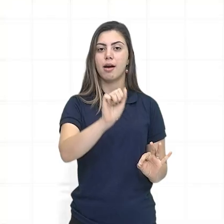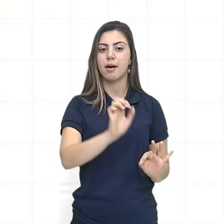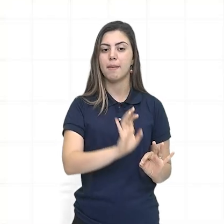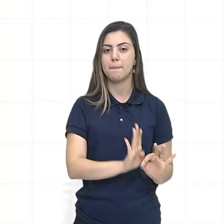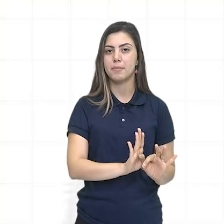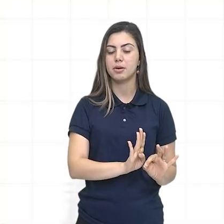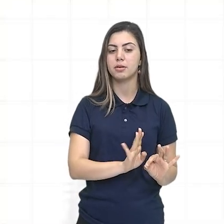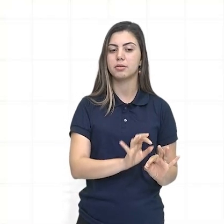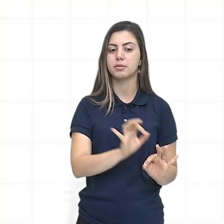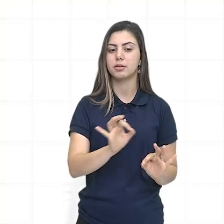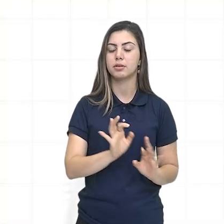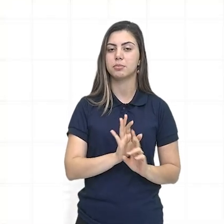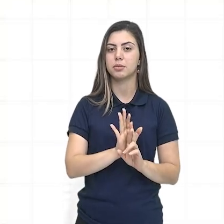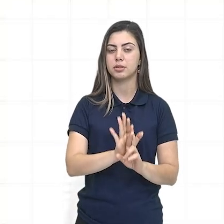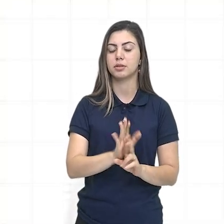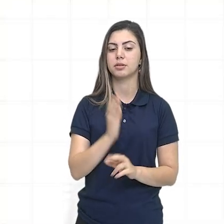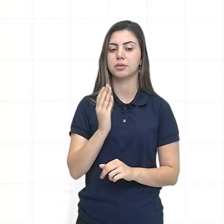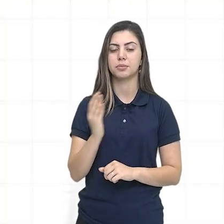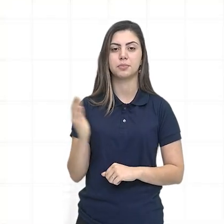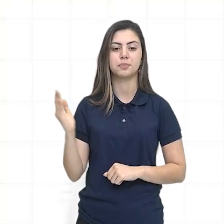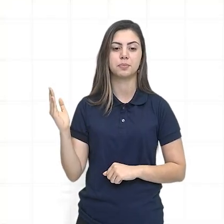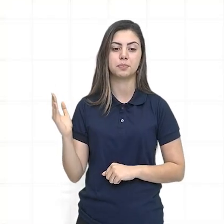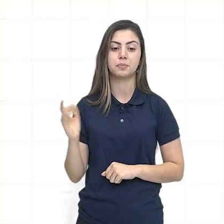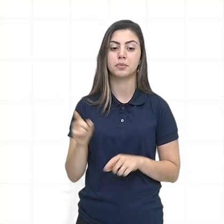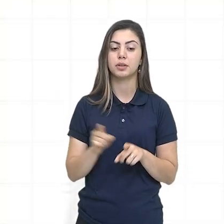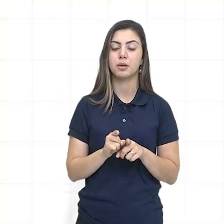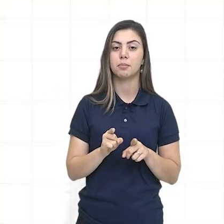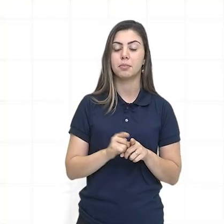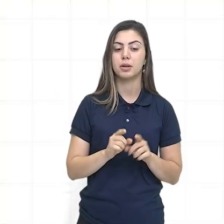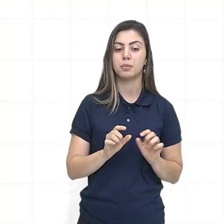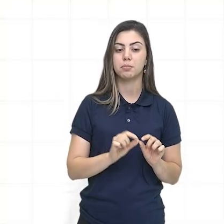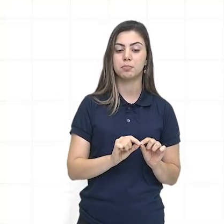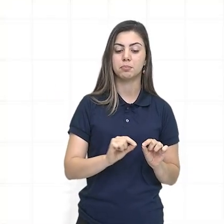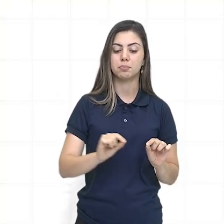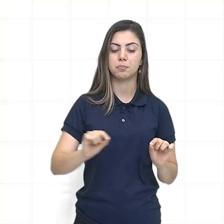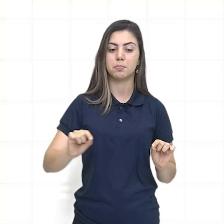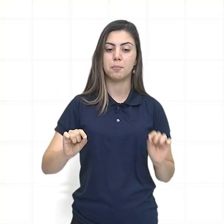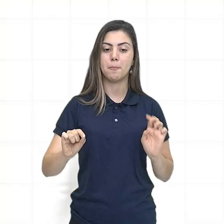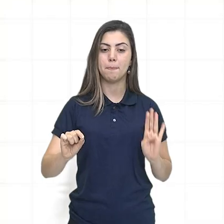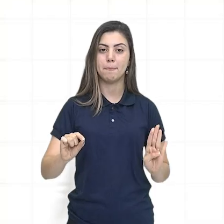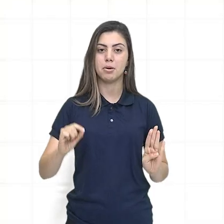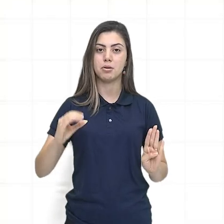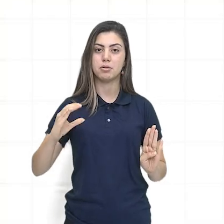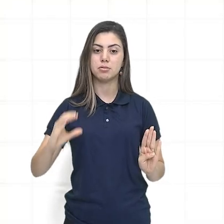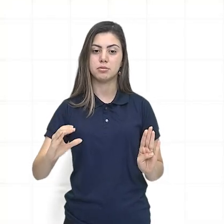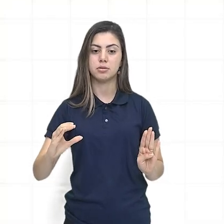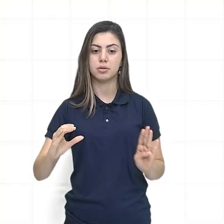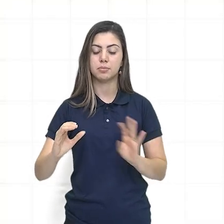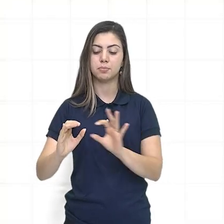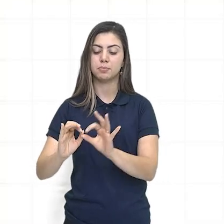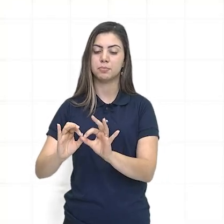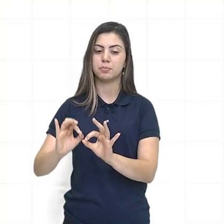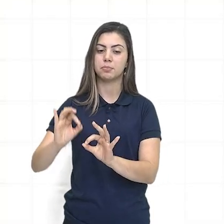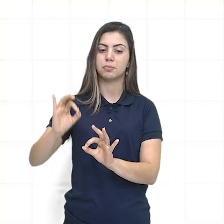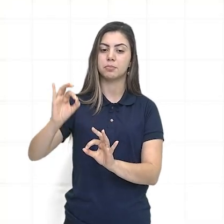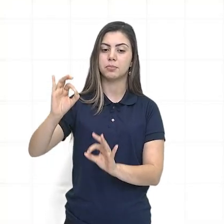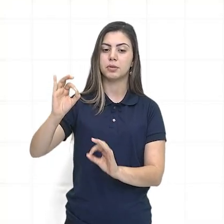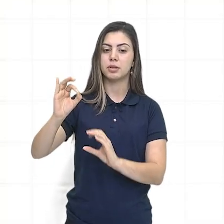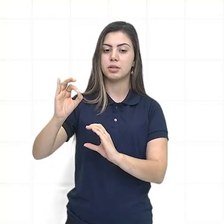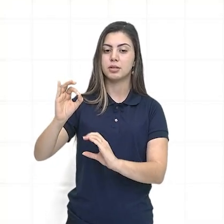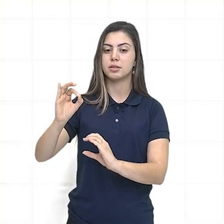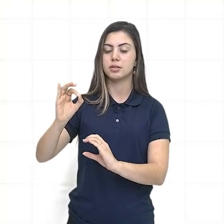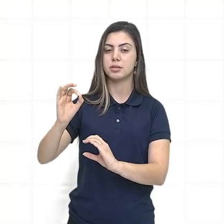então essa é a representação. Eu tenho o segmento BC, eu tenho o segmento